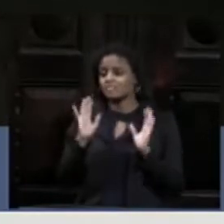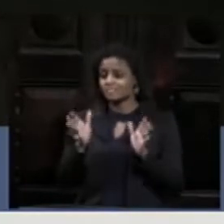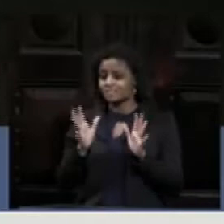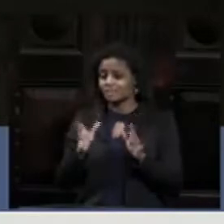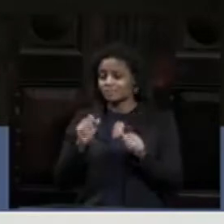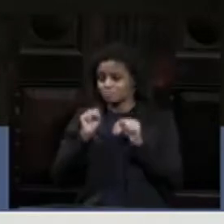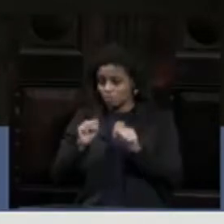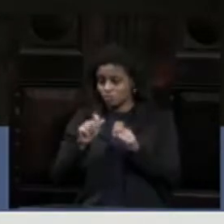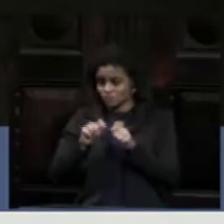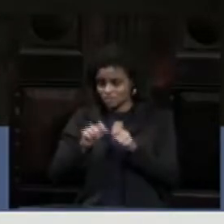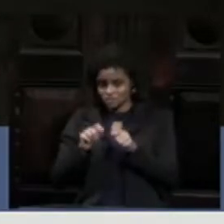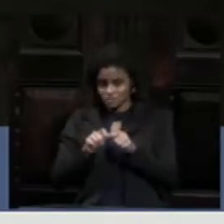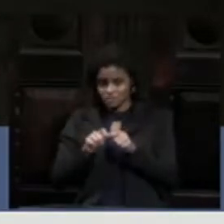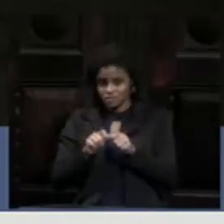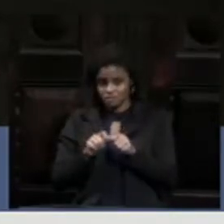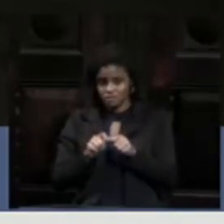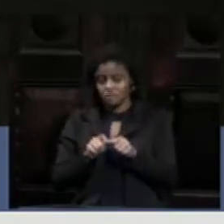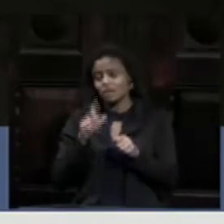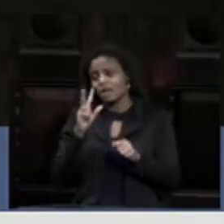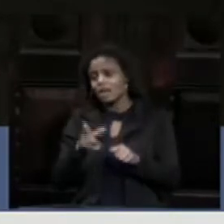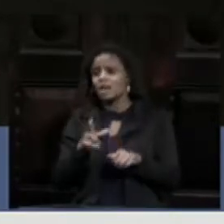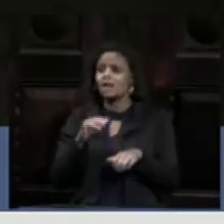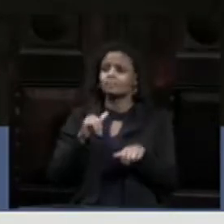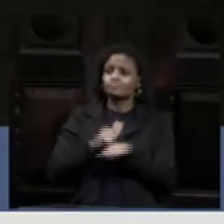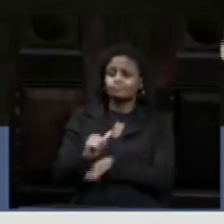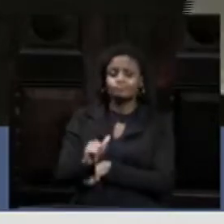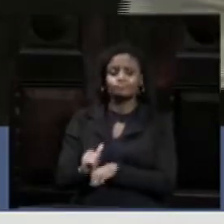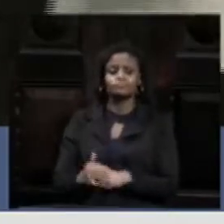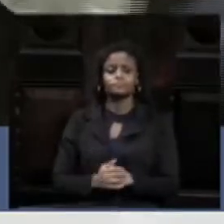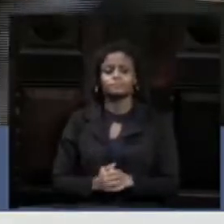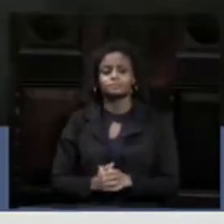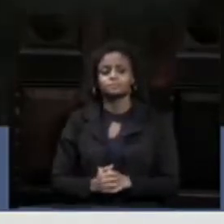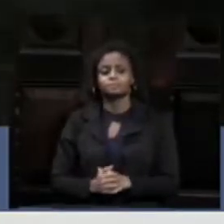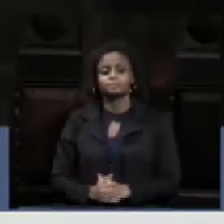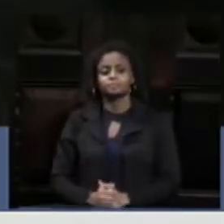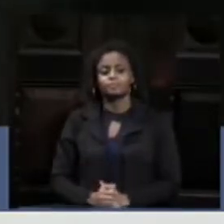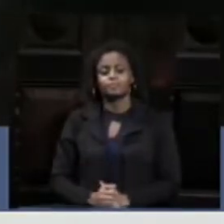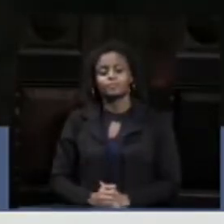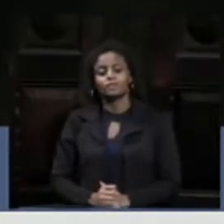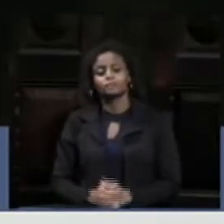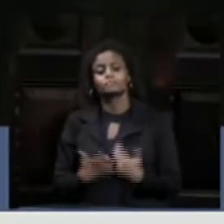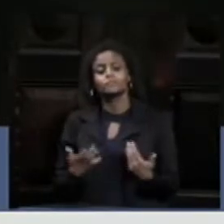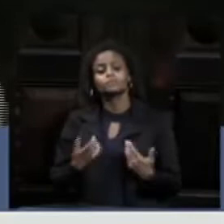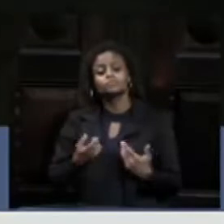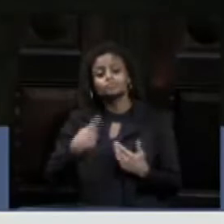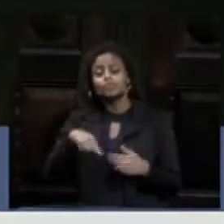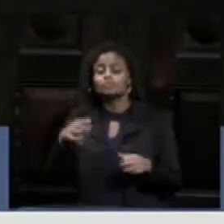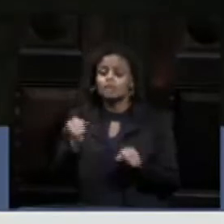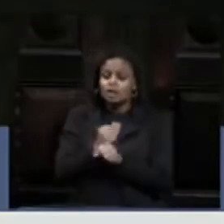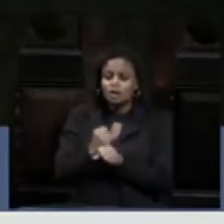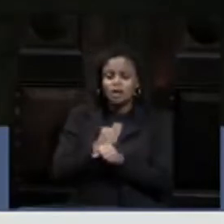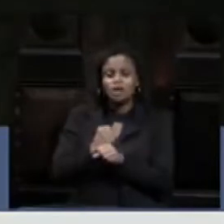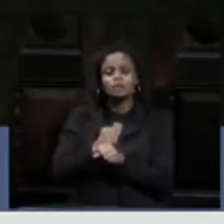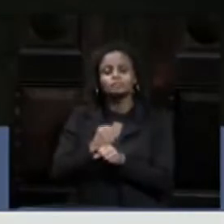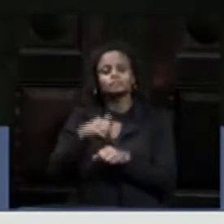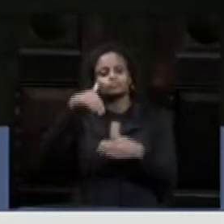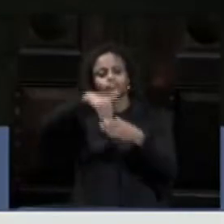escolher fazer ou não é demagógico. E, além disso, estamos no período eleitoral